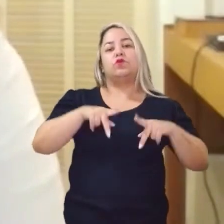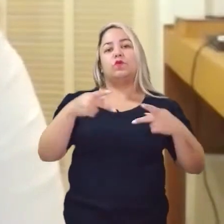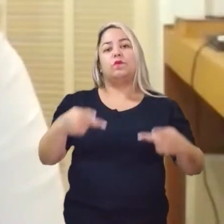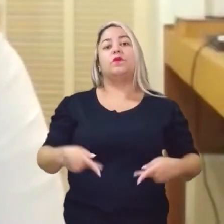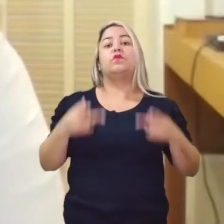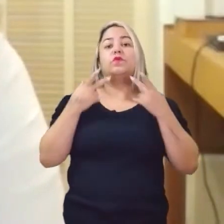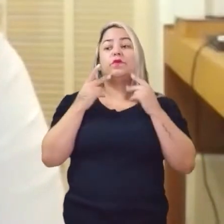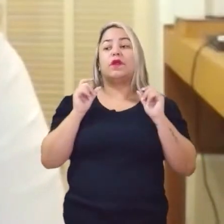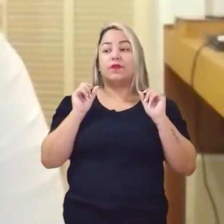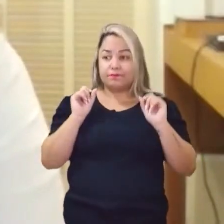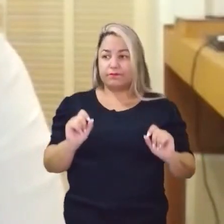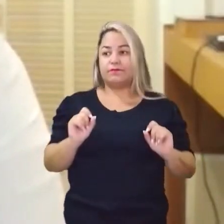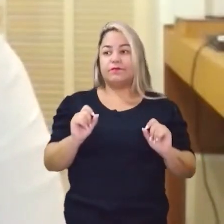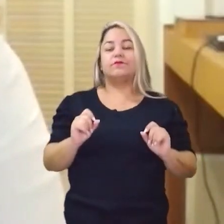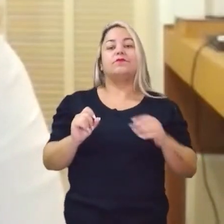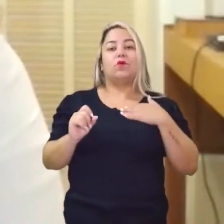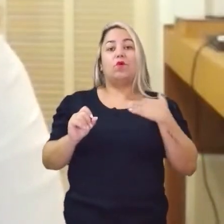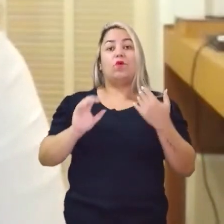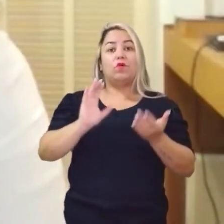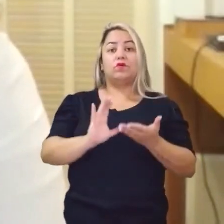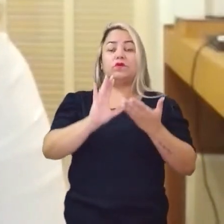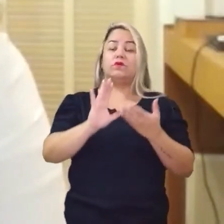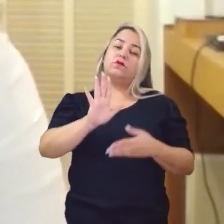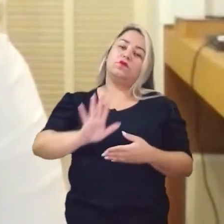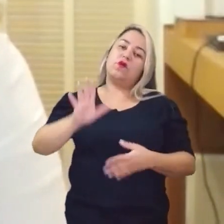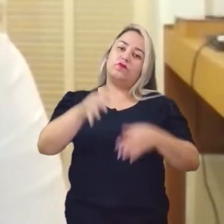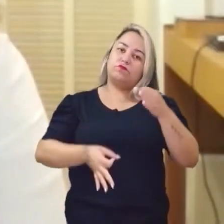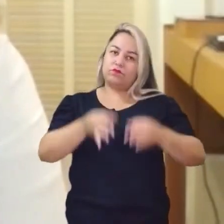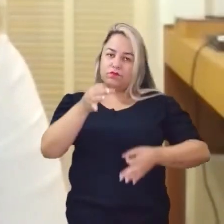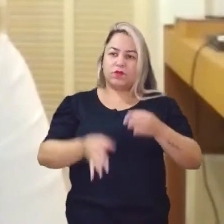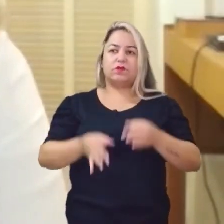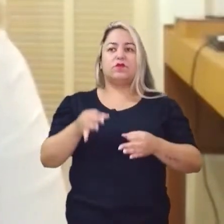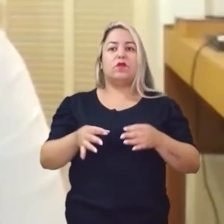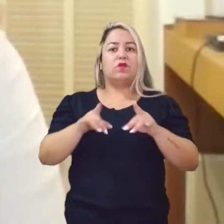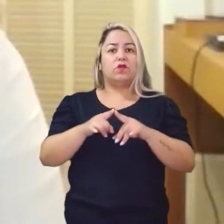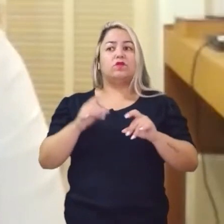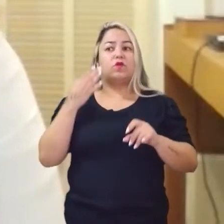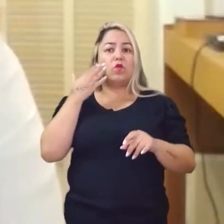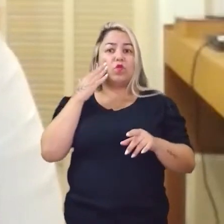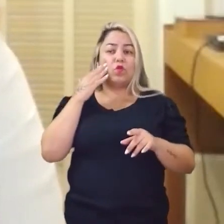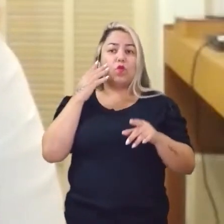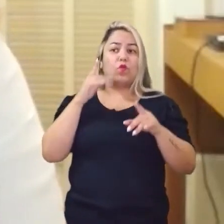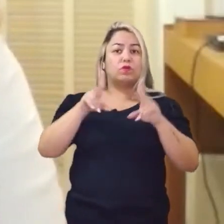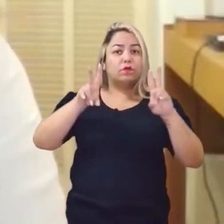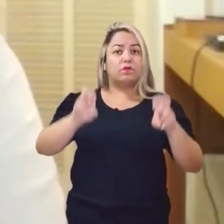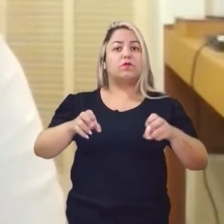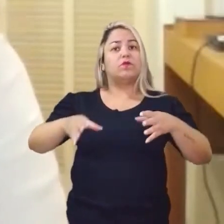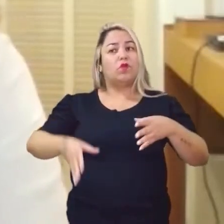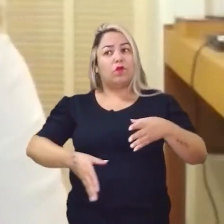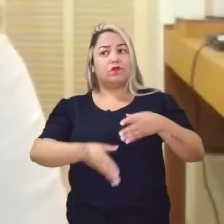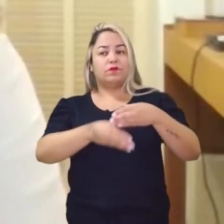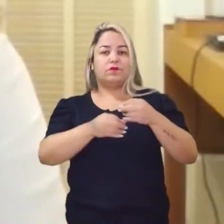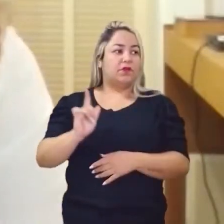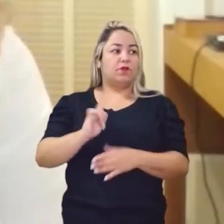Humanos, para que o Conselho Nacional de Justiça se inteirasse desse tema e determinasse aos cartórios, porque ele é o